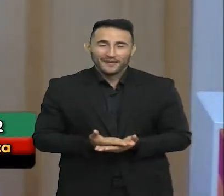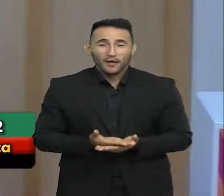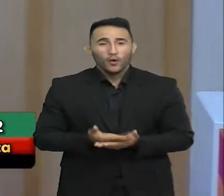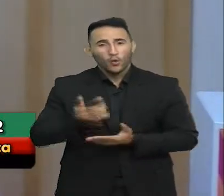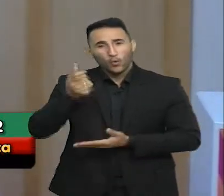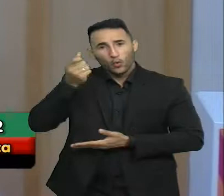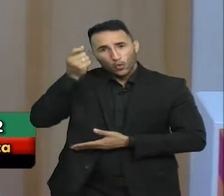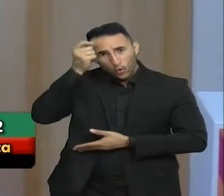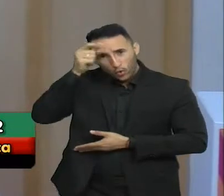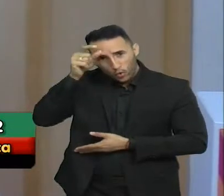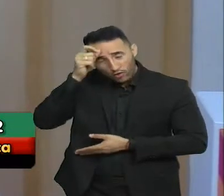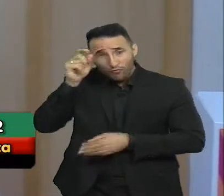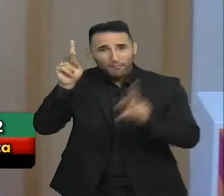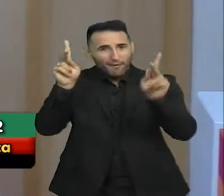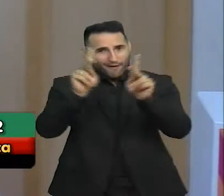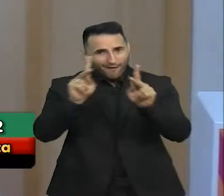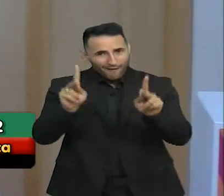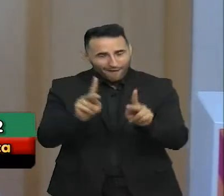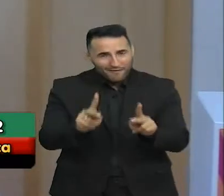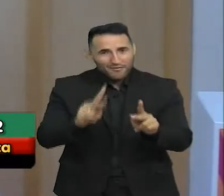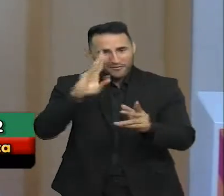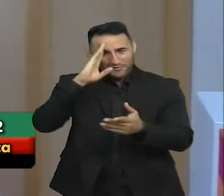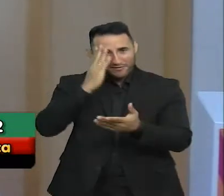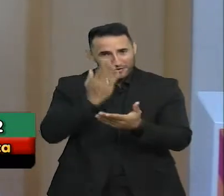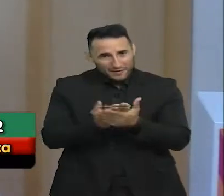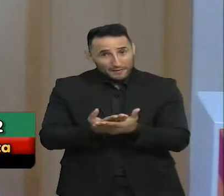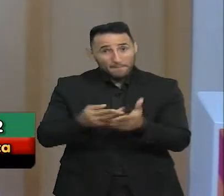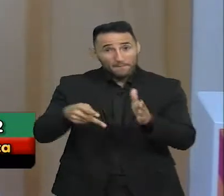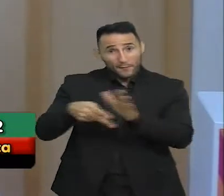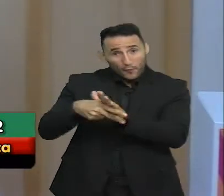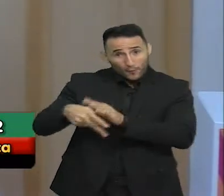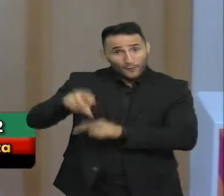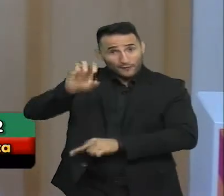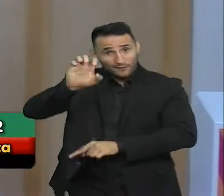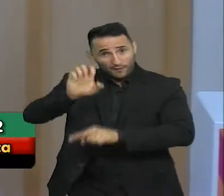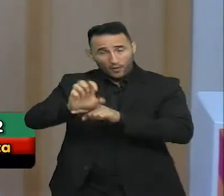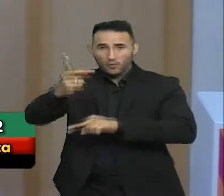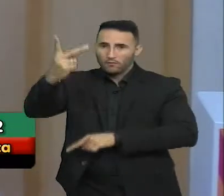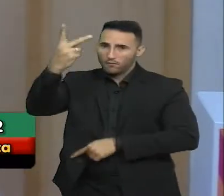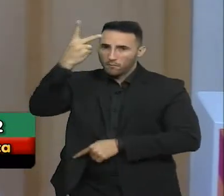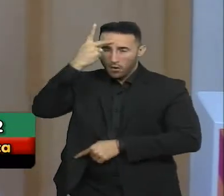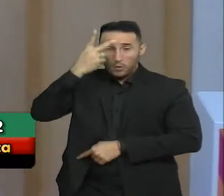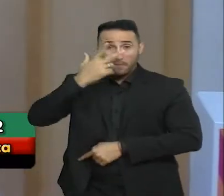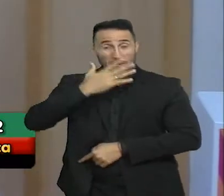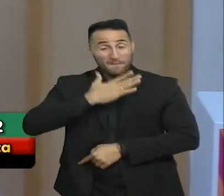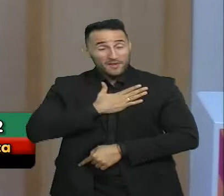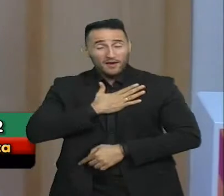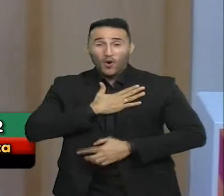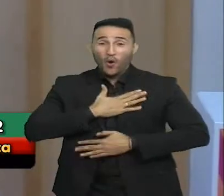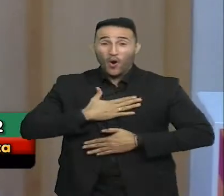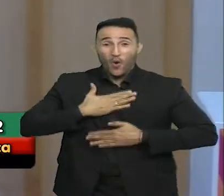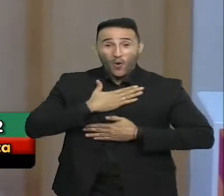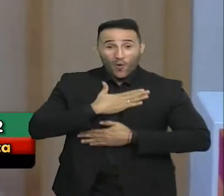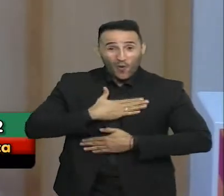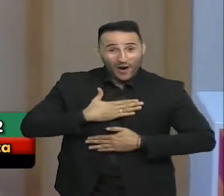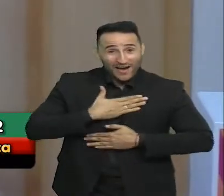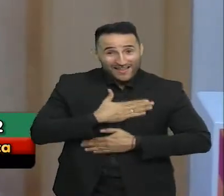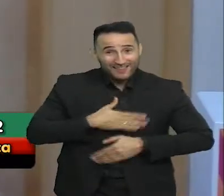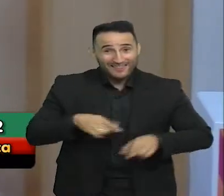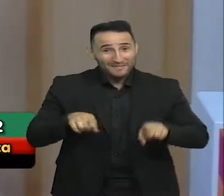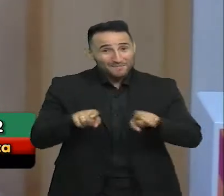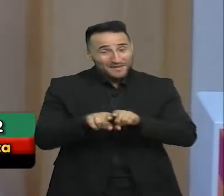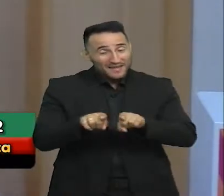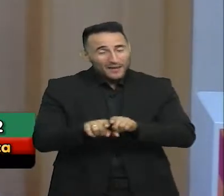Cultura de Paz e Liberdade de Crença de nosso Estado. E uma honra, né, estar sendo também,